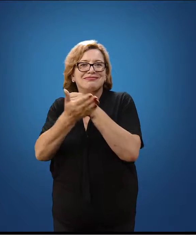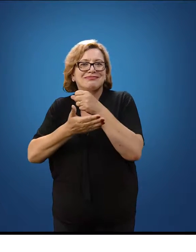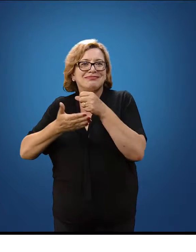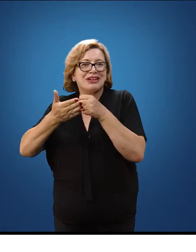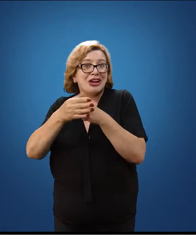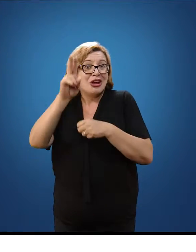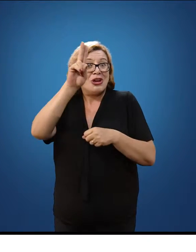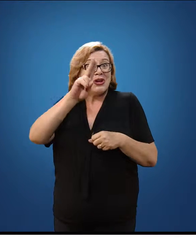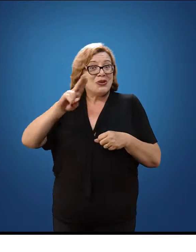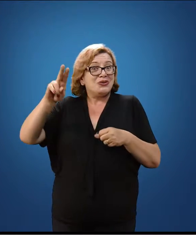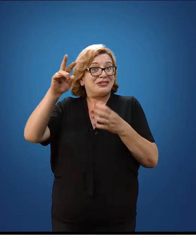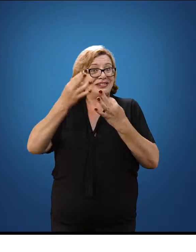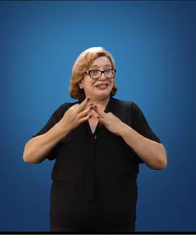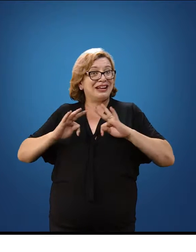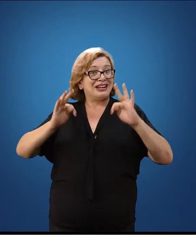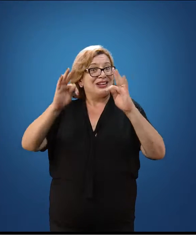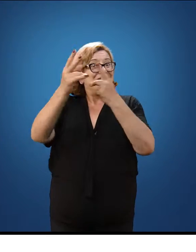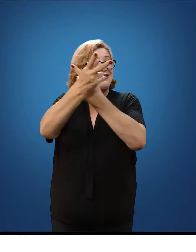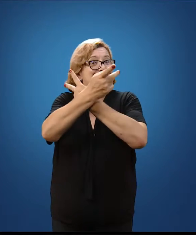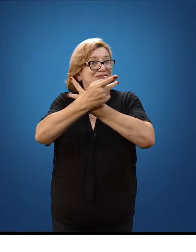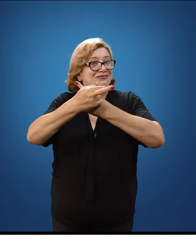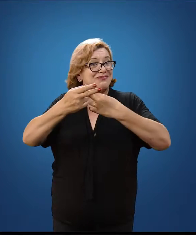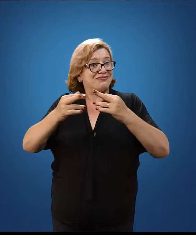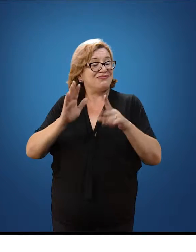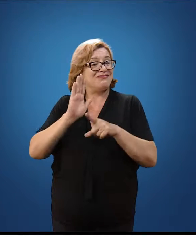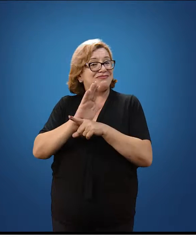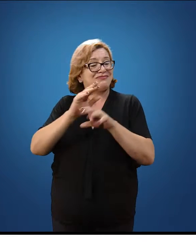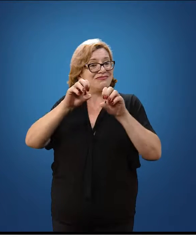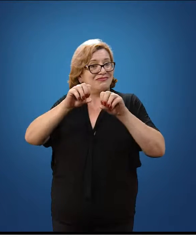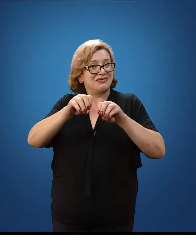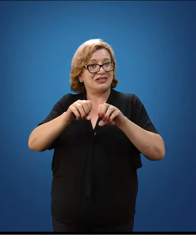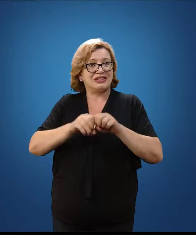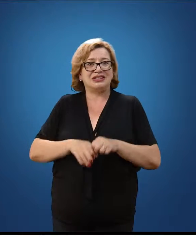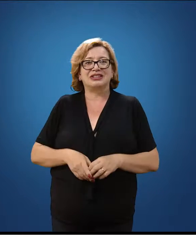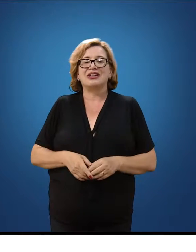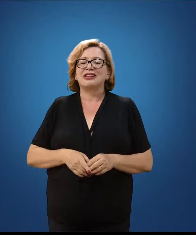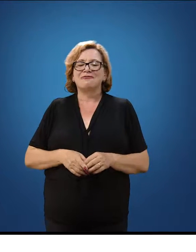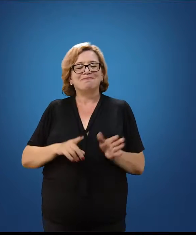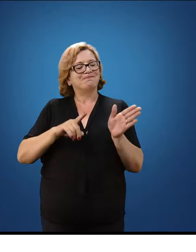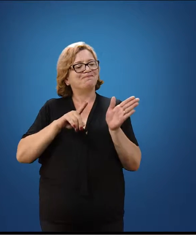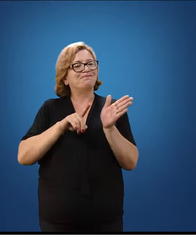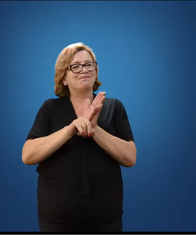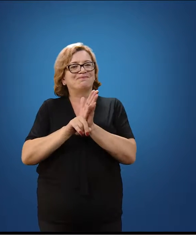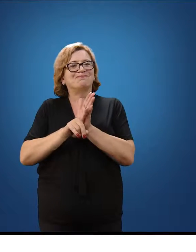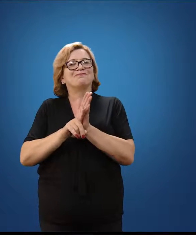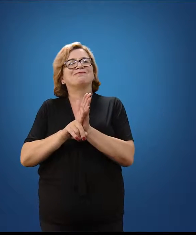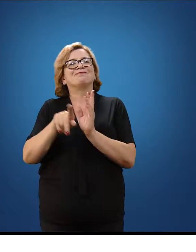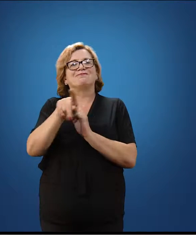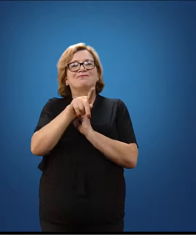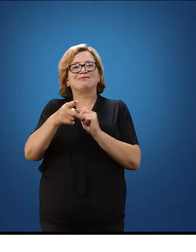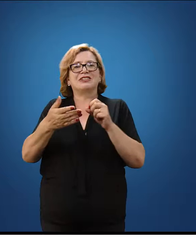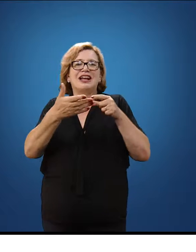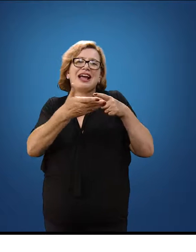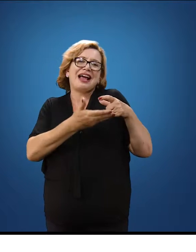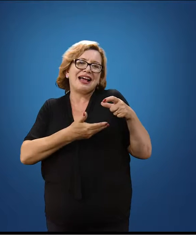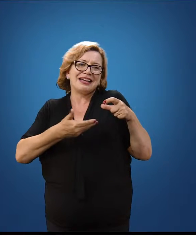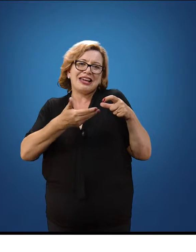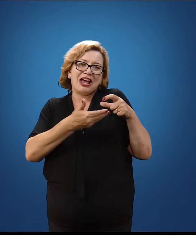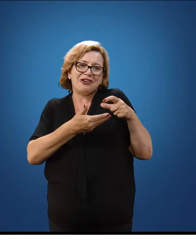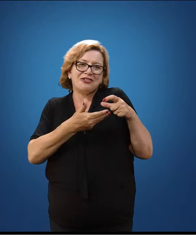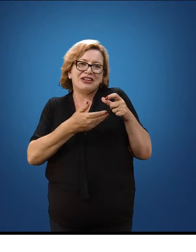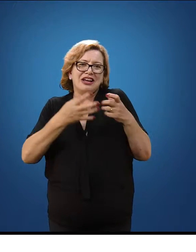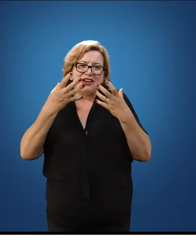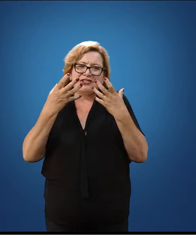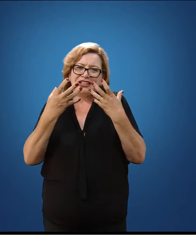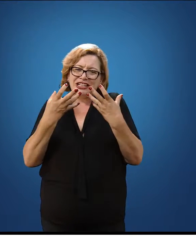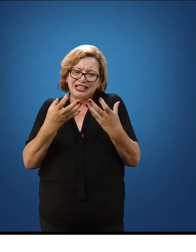uma ferramenta potencializadora da pedagogia. Professora Raquel, eu gostaria de começar contigo pedindo que